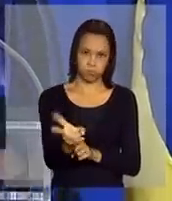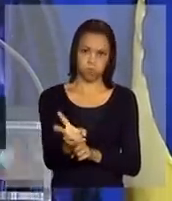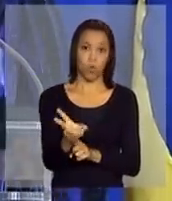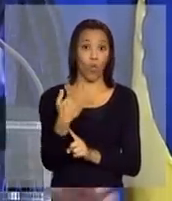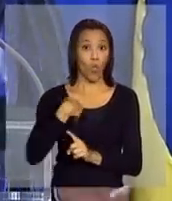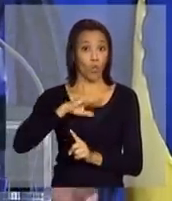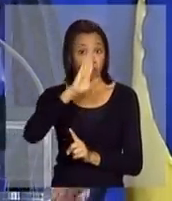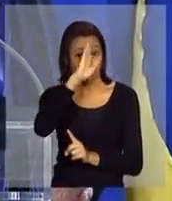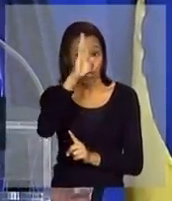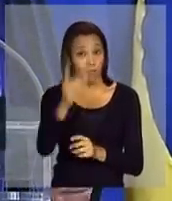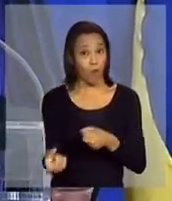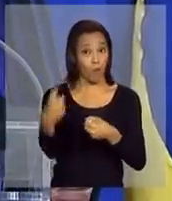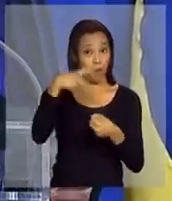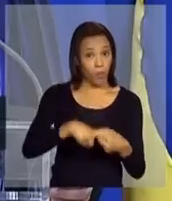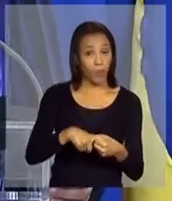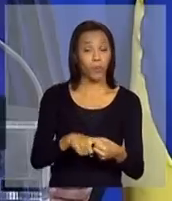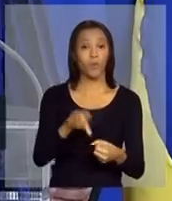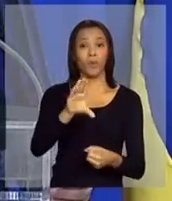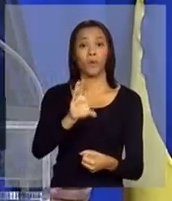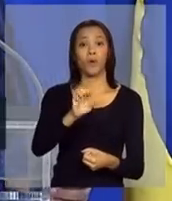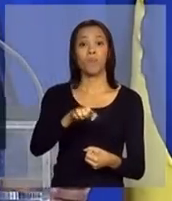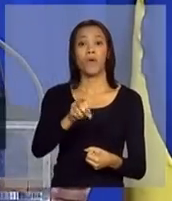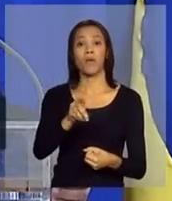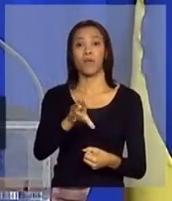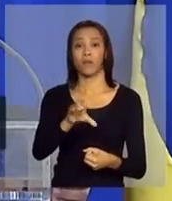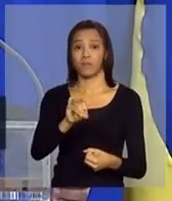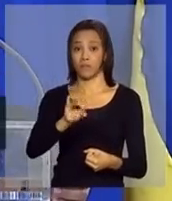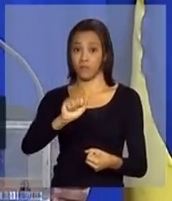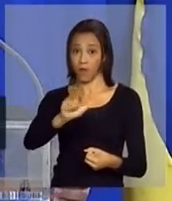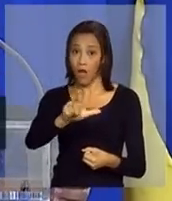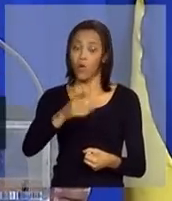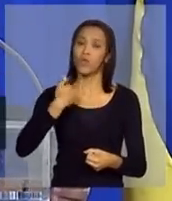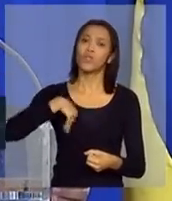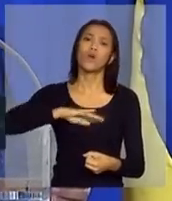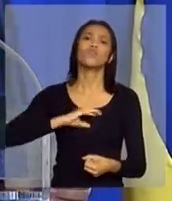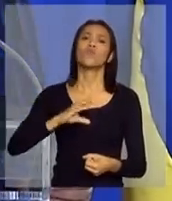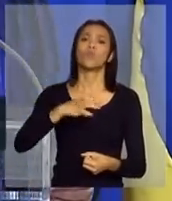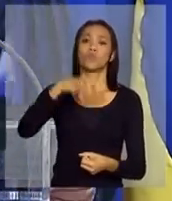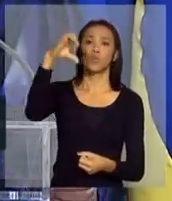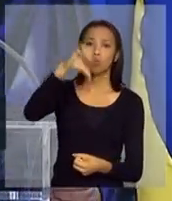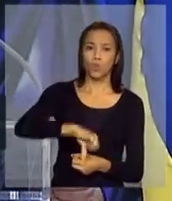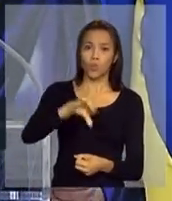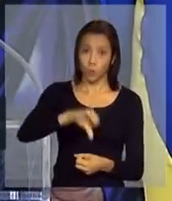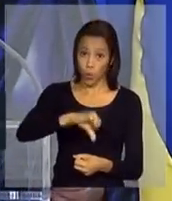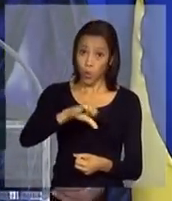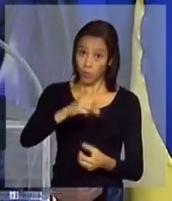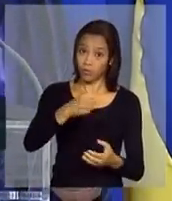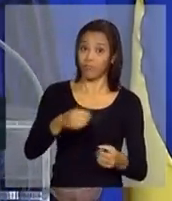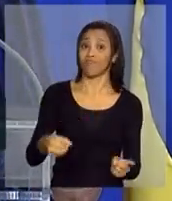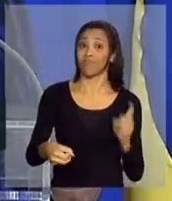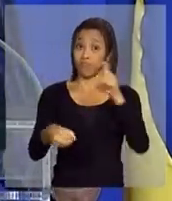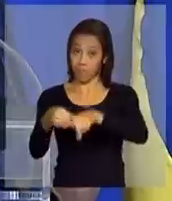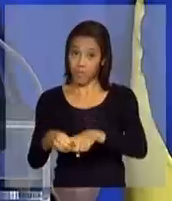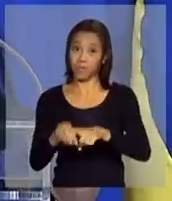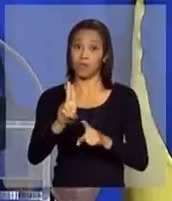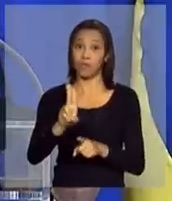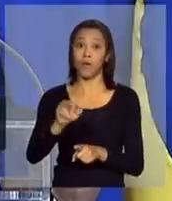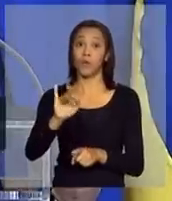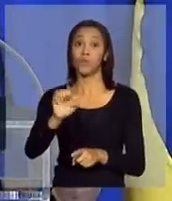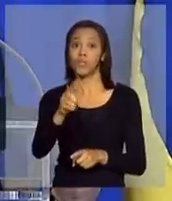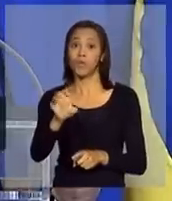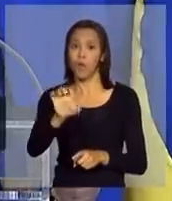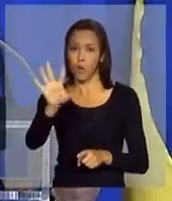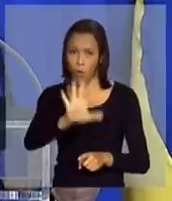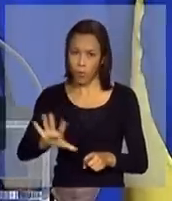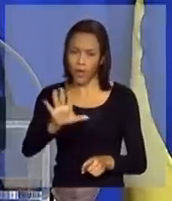nosso principal parceiro comercial e somos o nono parceiro comercial da União Europeia. Com estoque